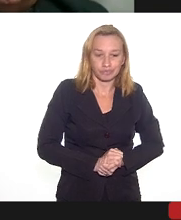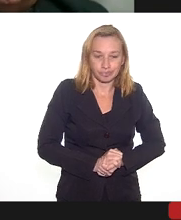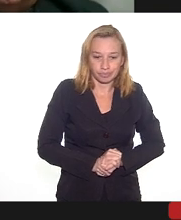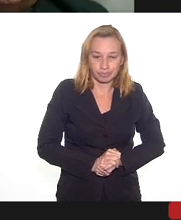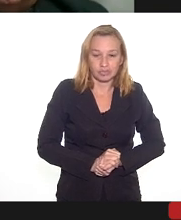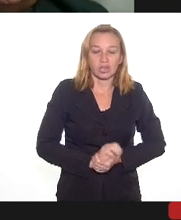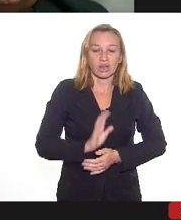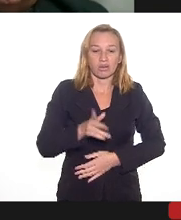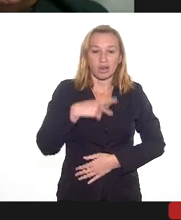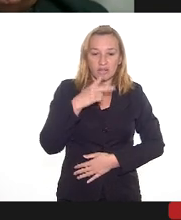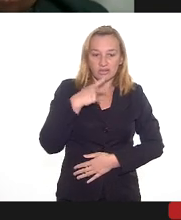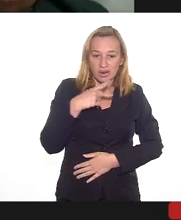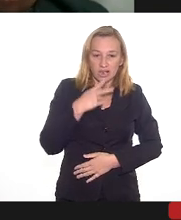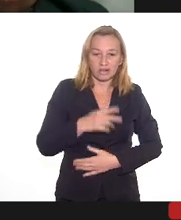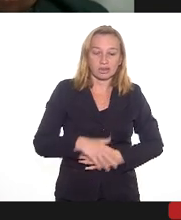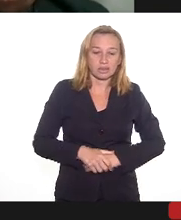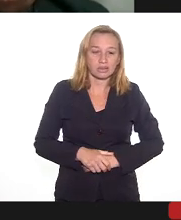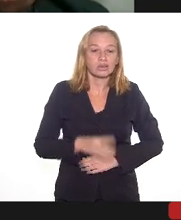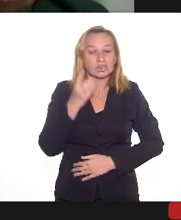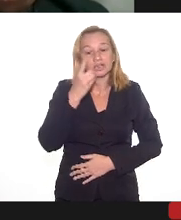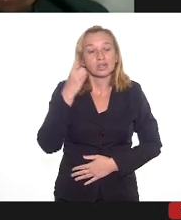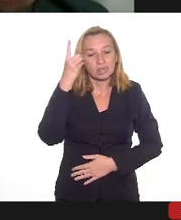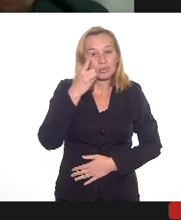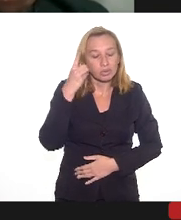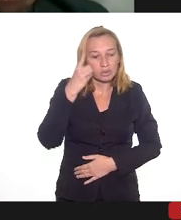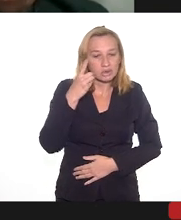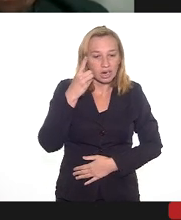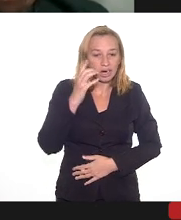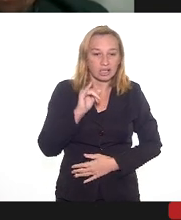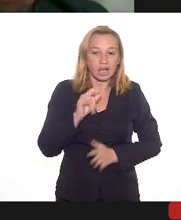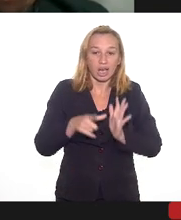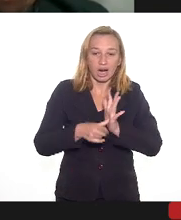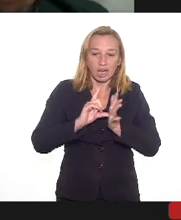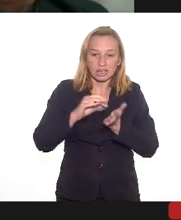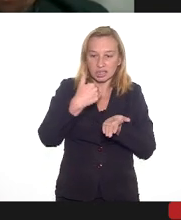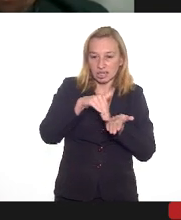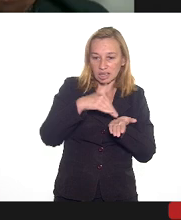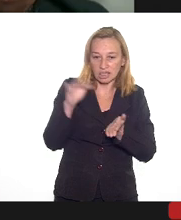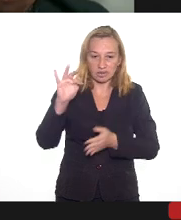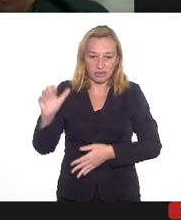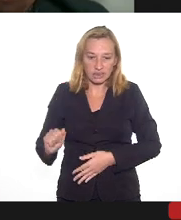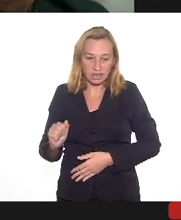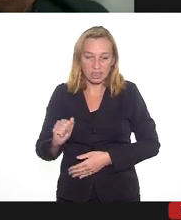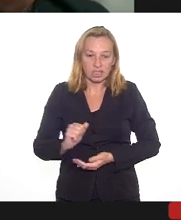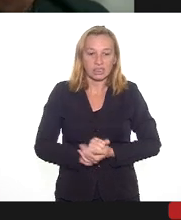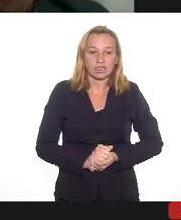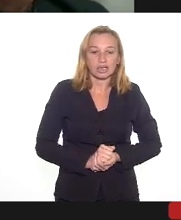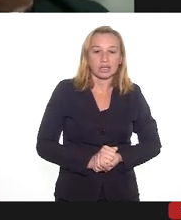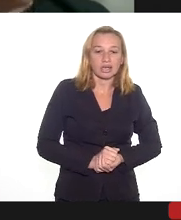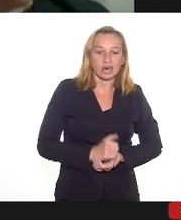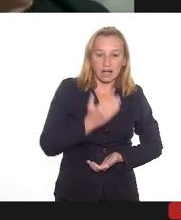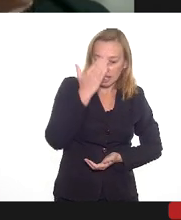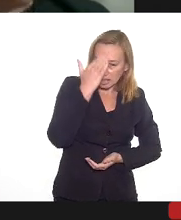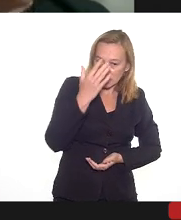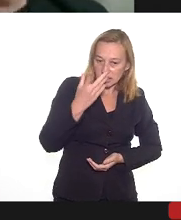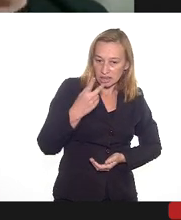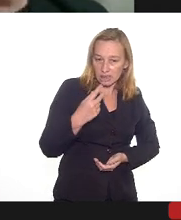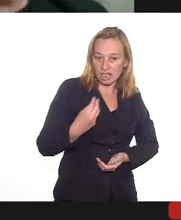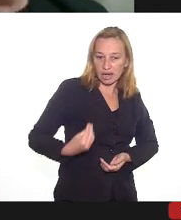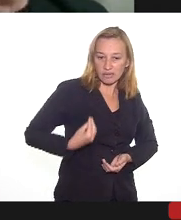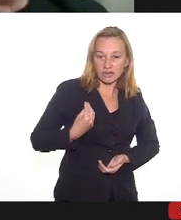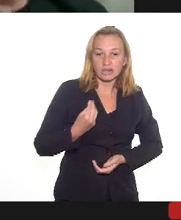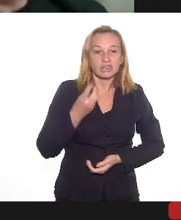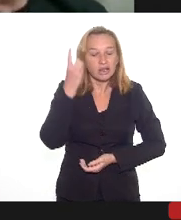palavra agora, deputada, antes de passar para a Secretaria de Fazenda, destaco aqui e agradeço aqui a presença.